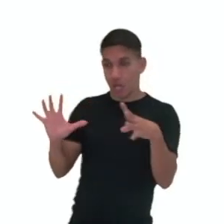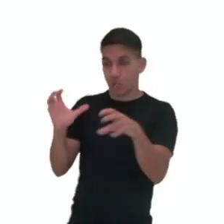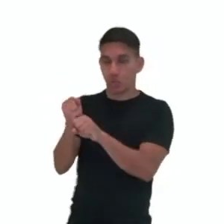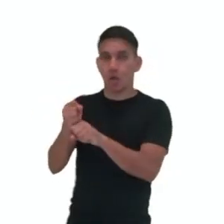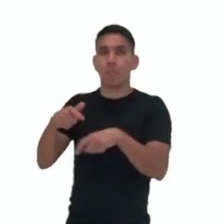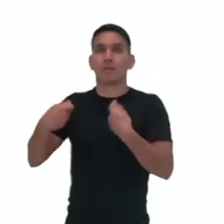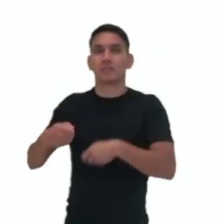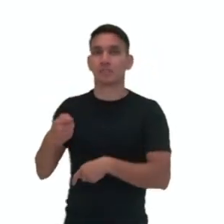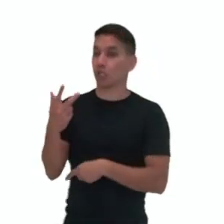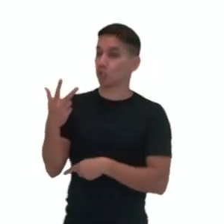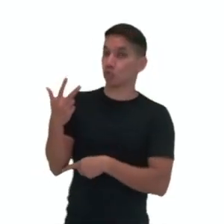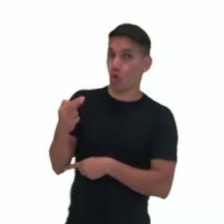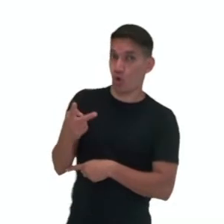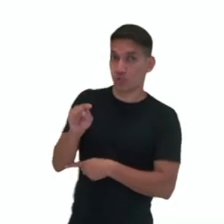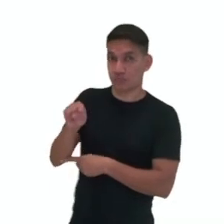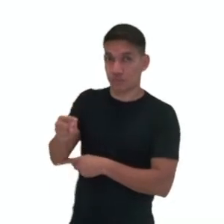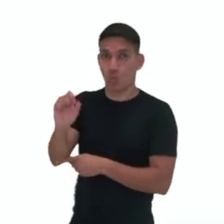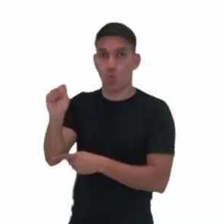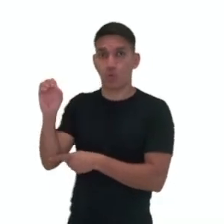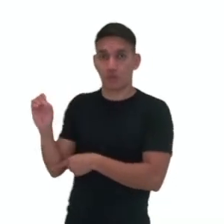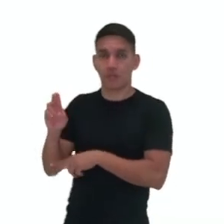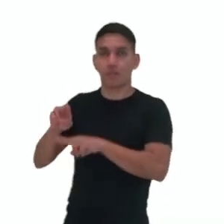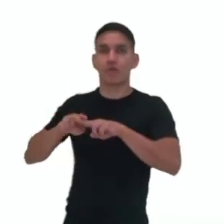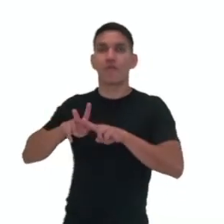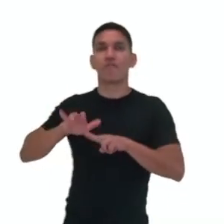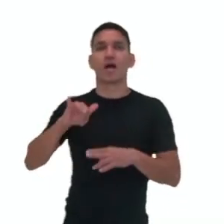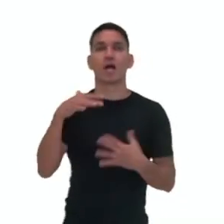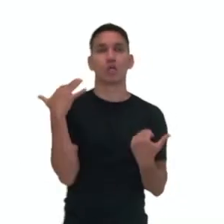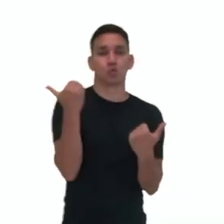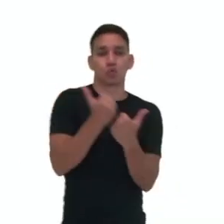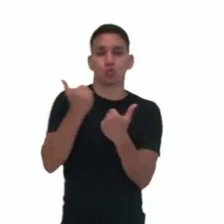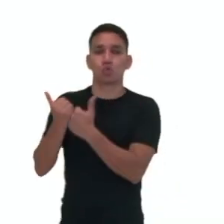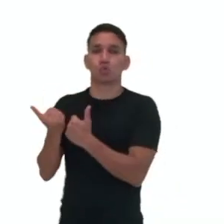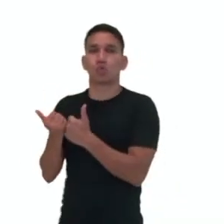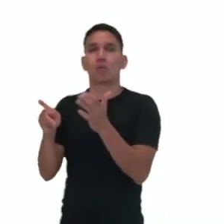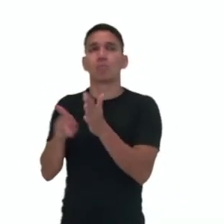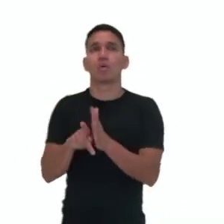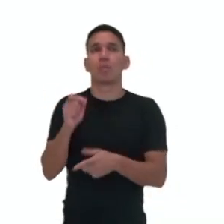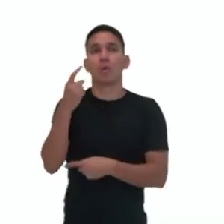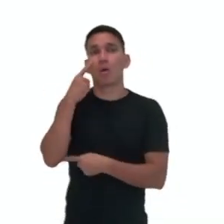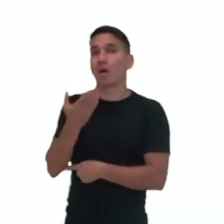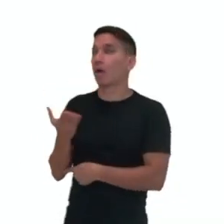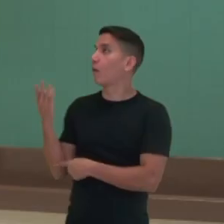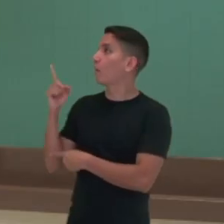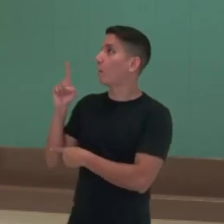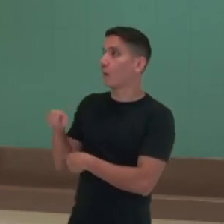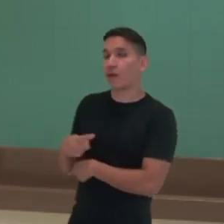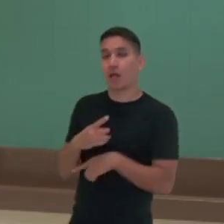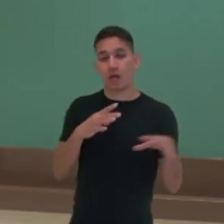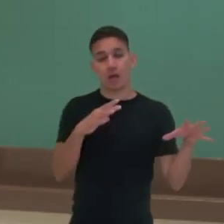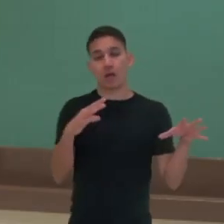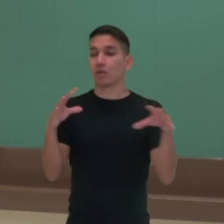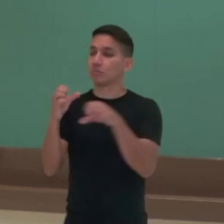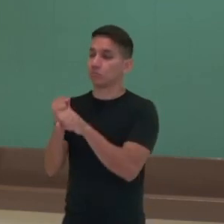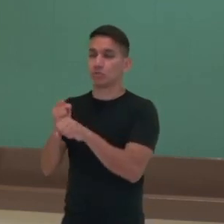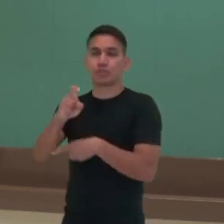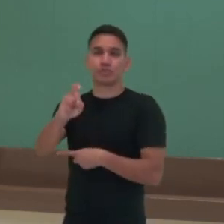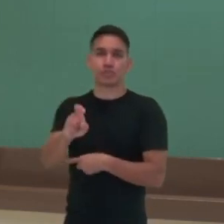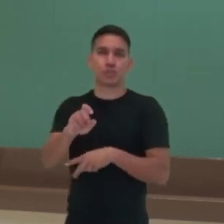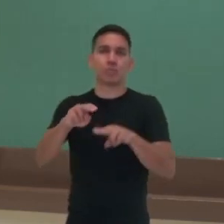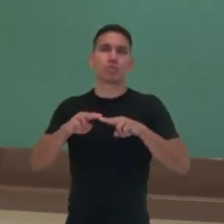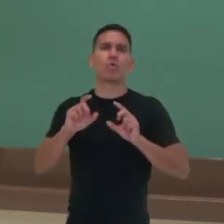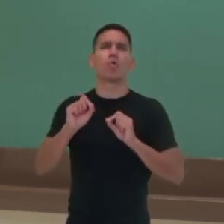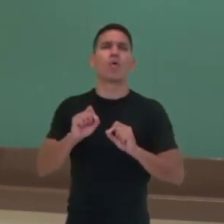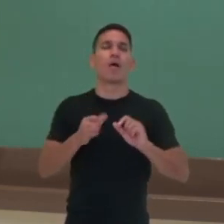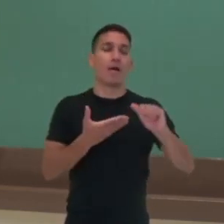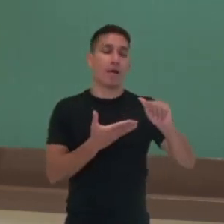nós vamos substituir o A, B e C pelo valor, em função de x. Então, A